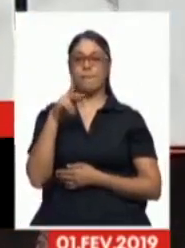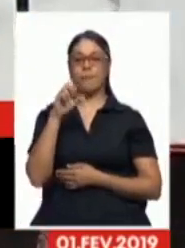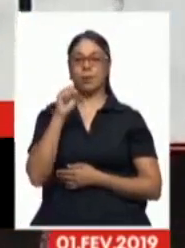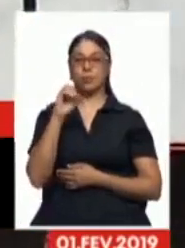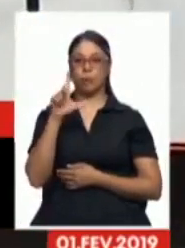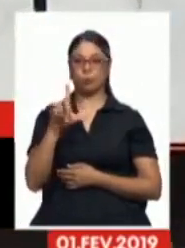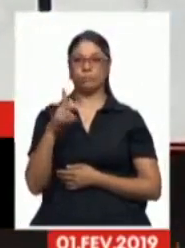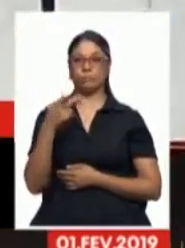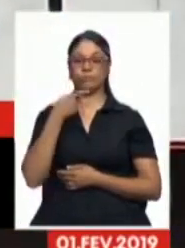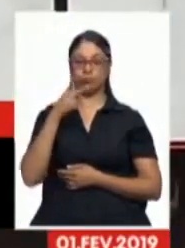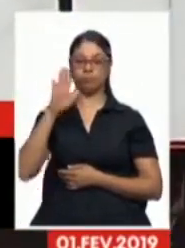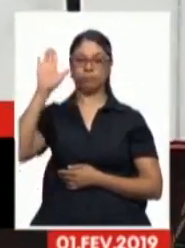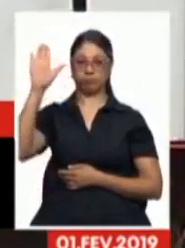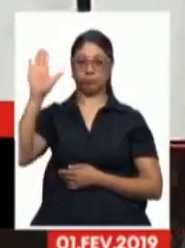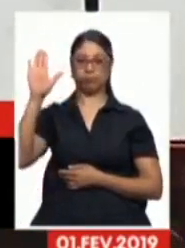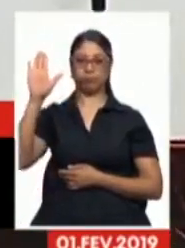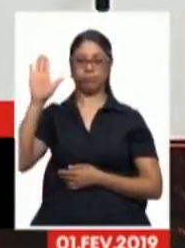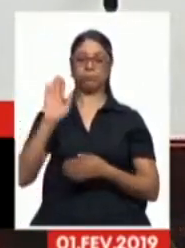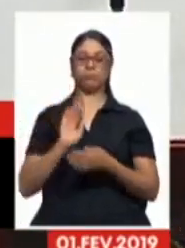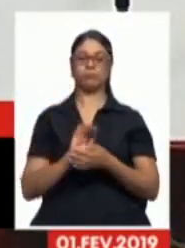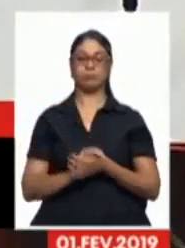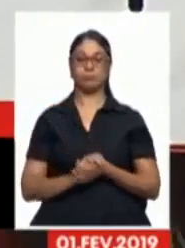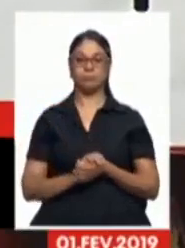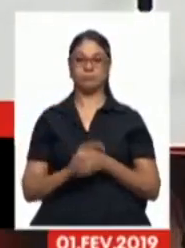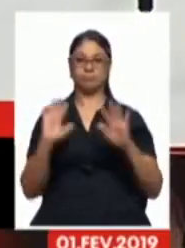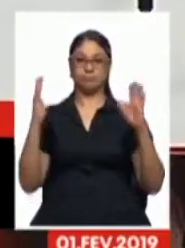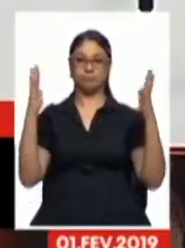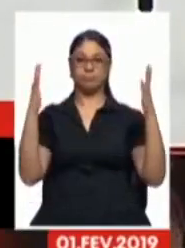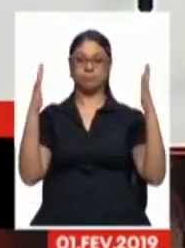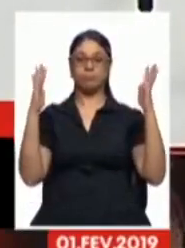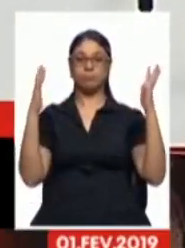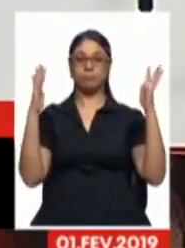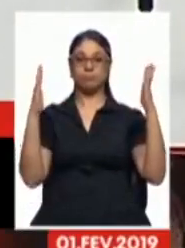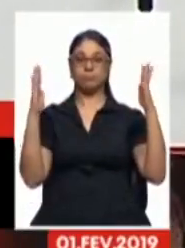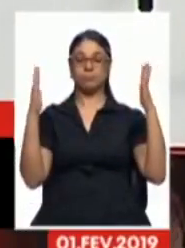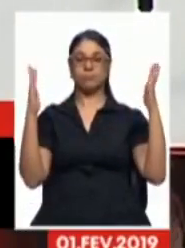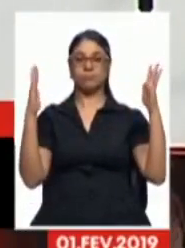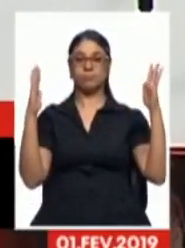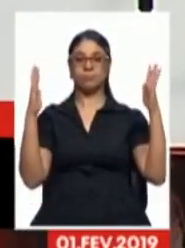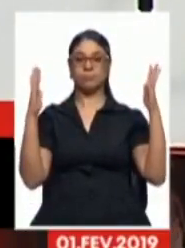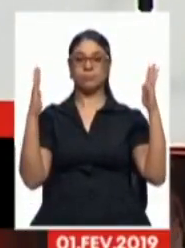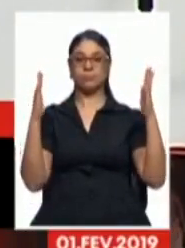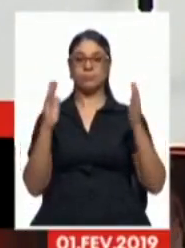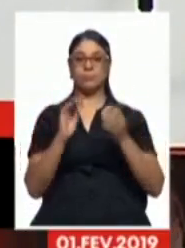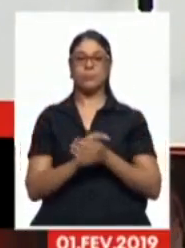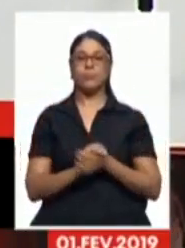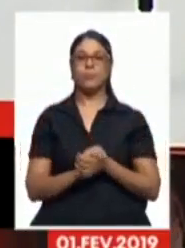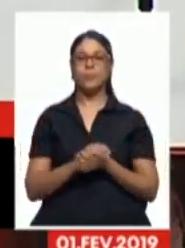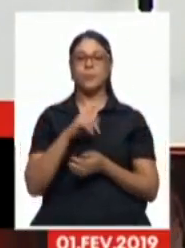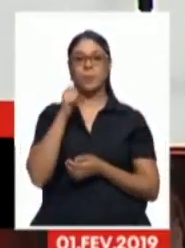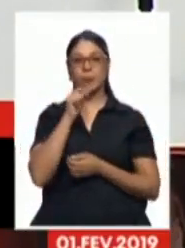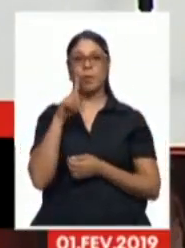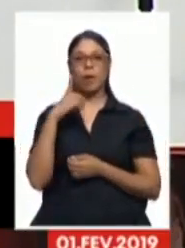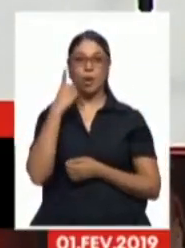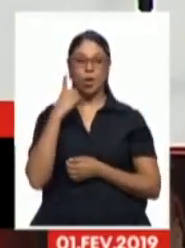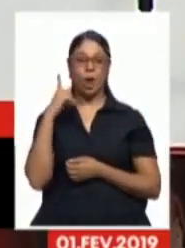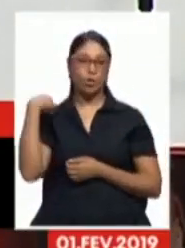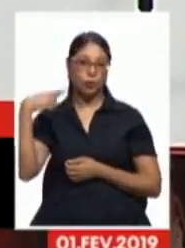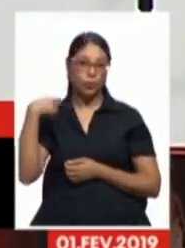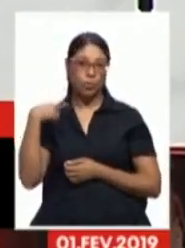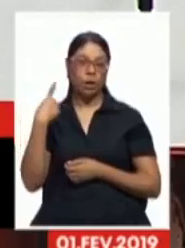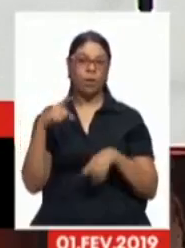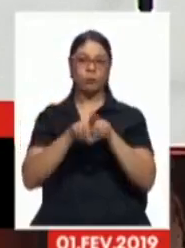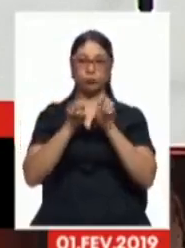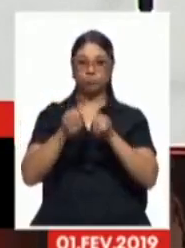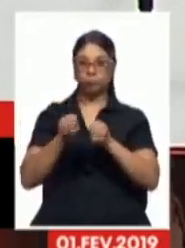Antônio. Andréa de Jesus é advogada popular, educadora